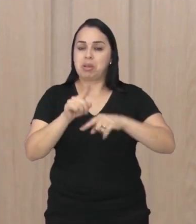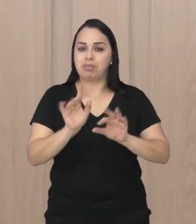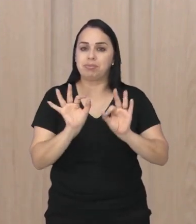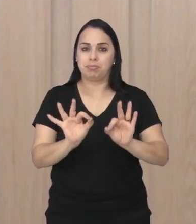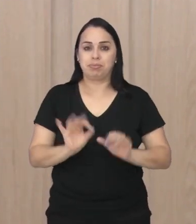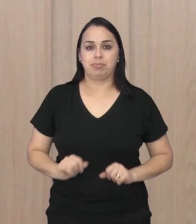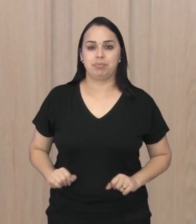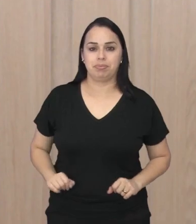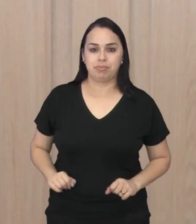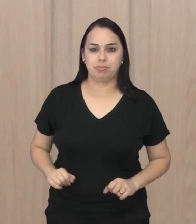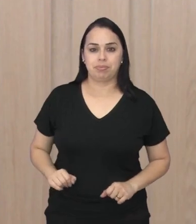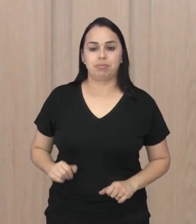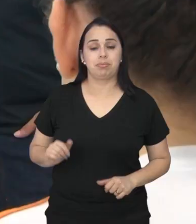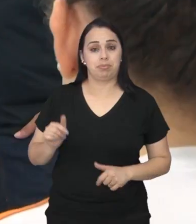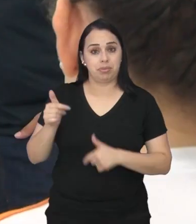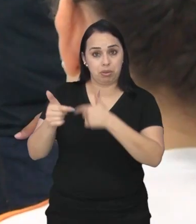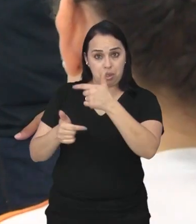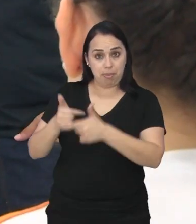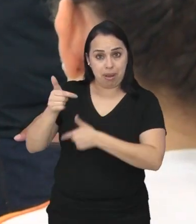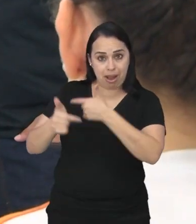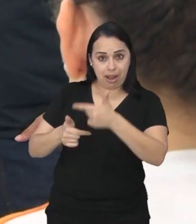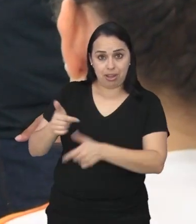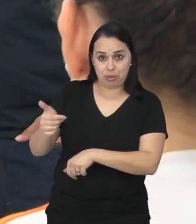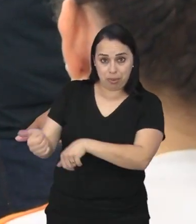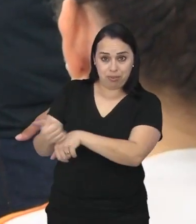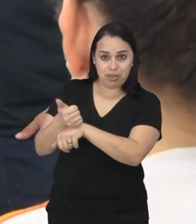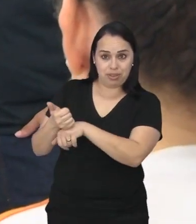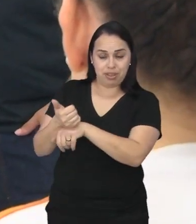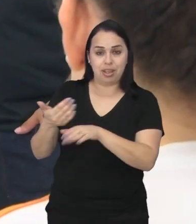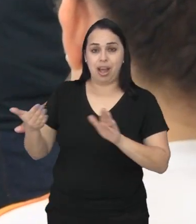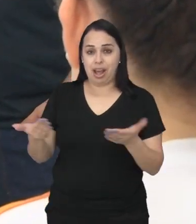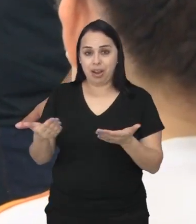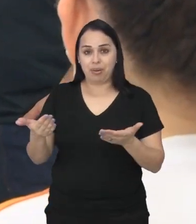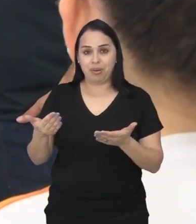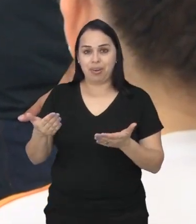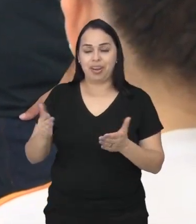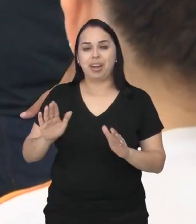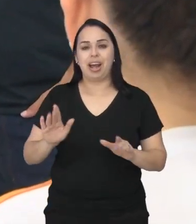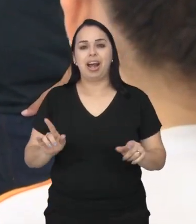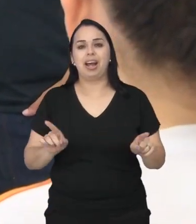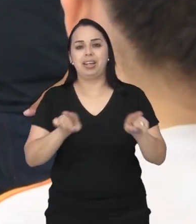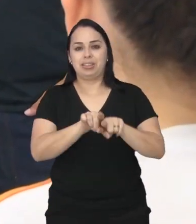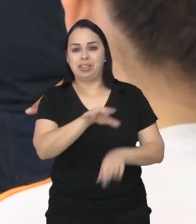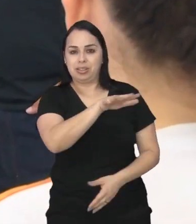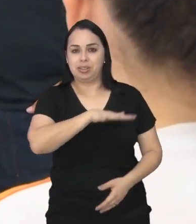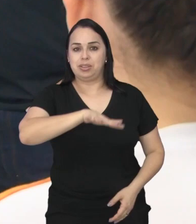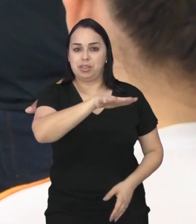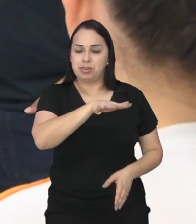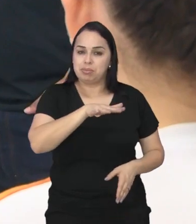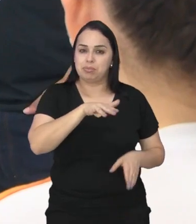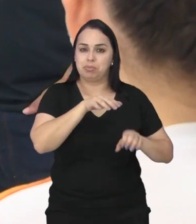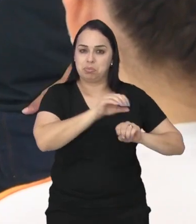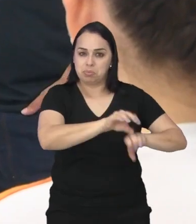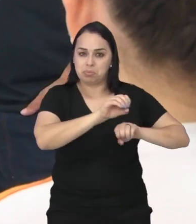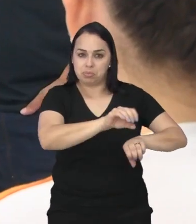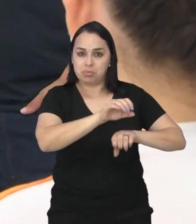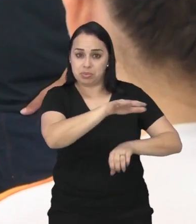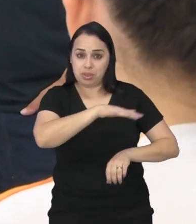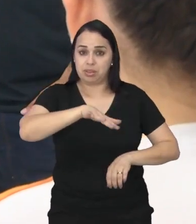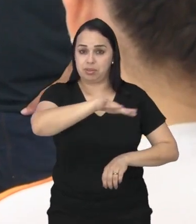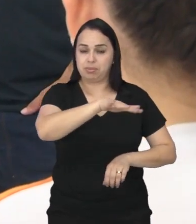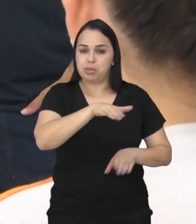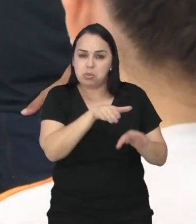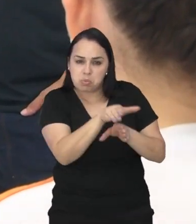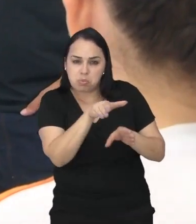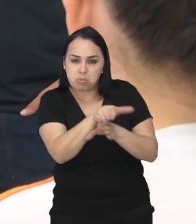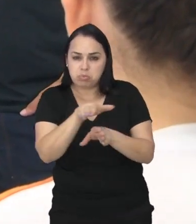de sucesso e duradouro na rede. O trabalho desse profissional agora faz parte das ações do SOI, Setor de Orientação Educacional